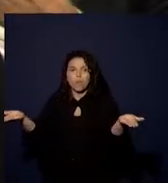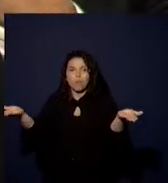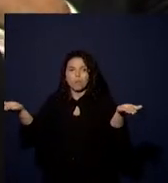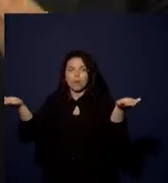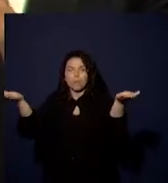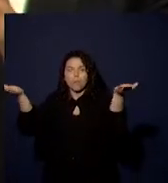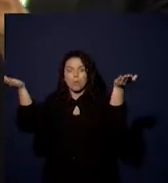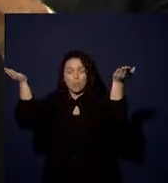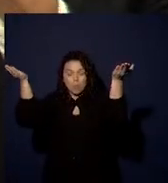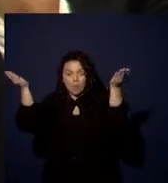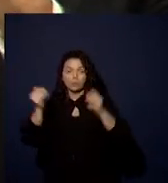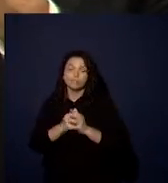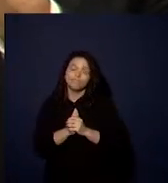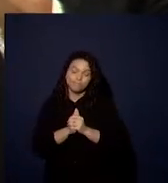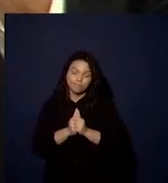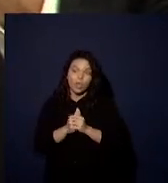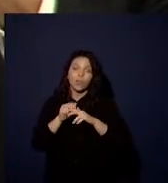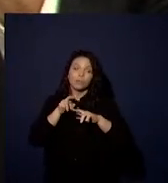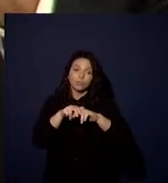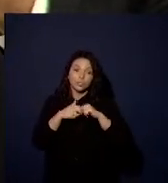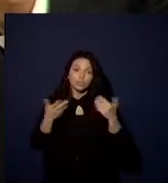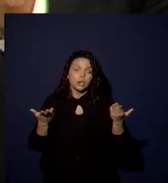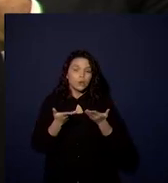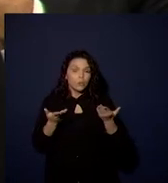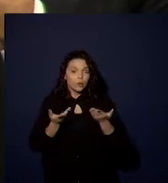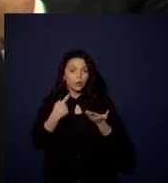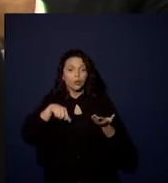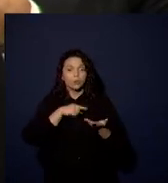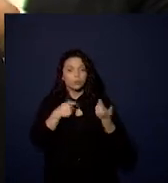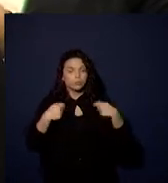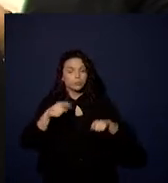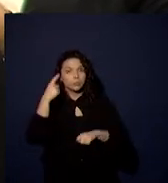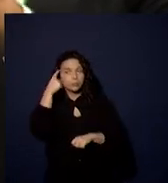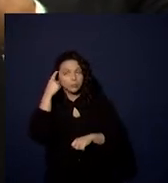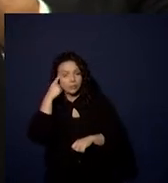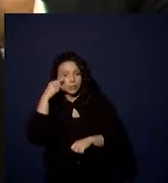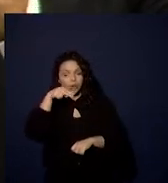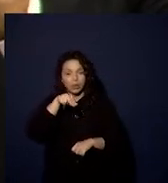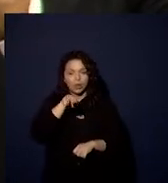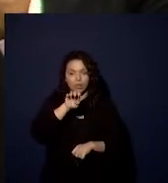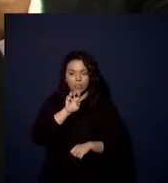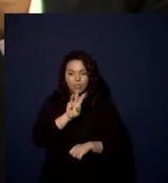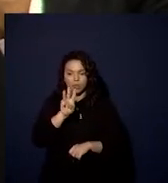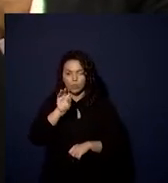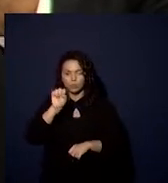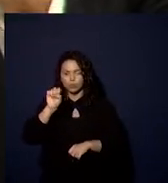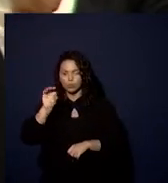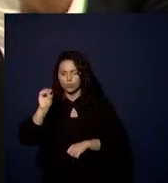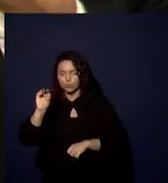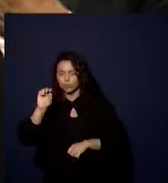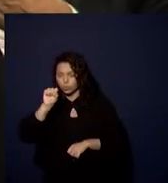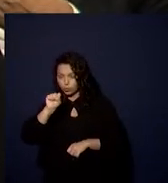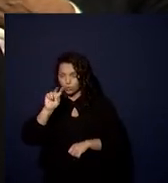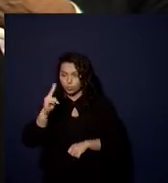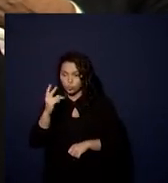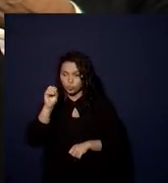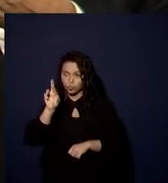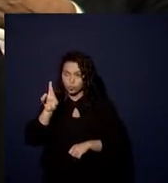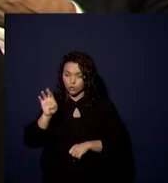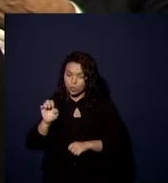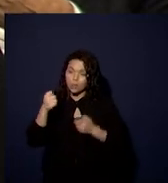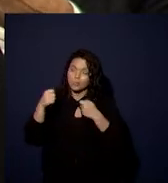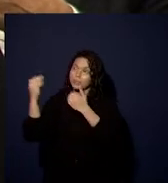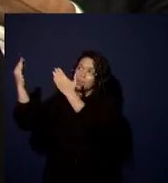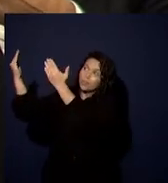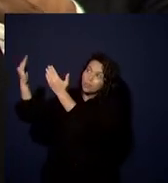agora precisa talvez aproveitando essa questão do neer shore até trazer mais Indústrias para fabricação de